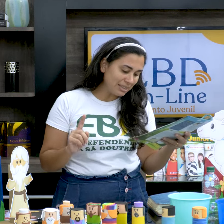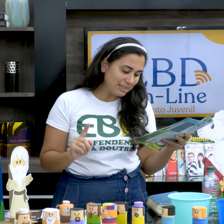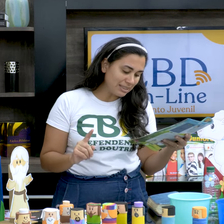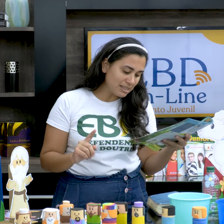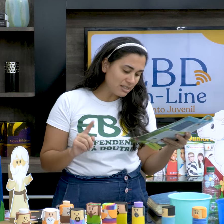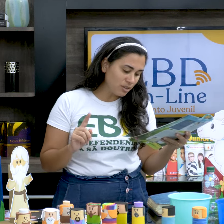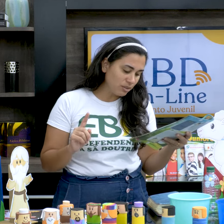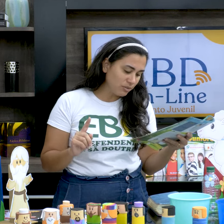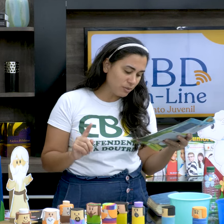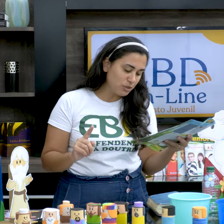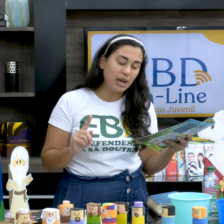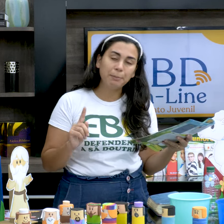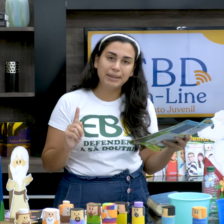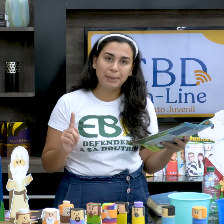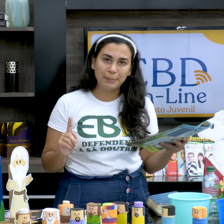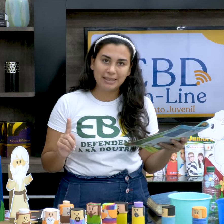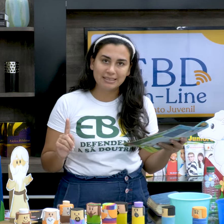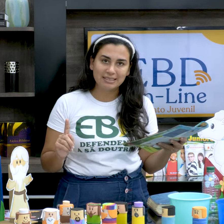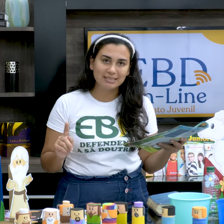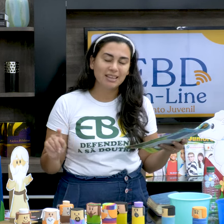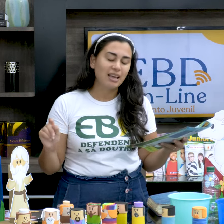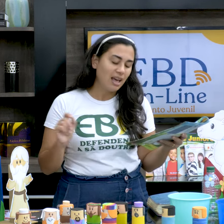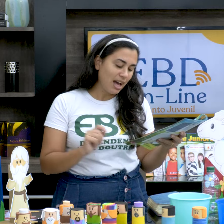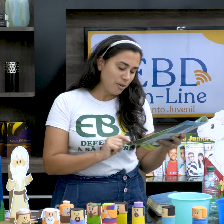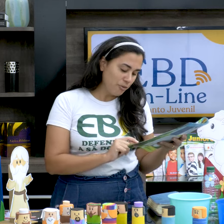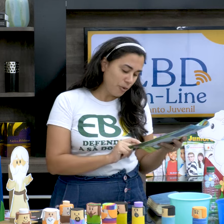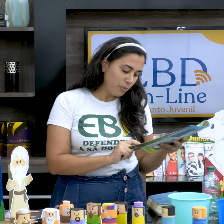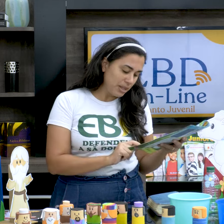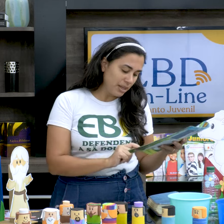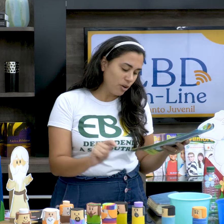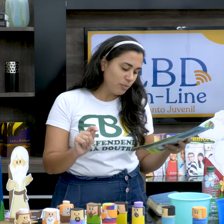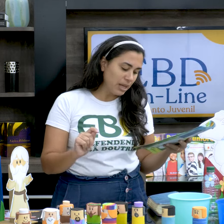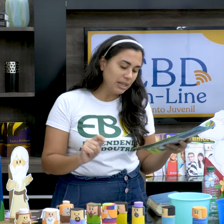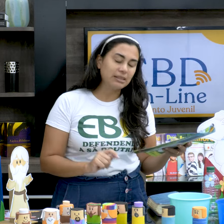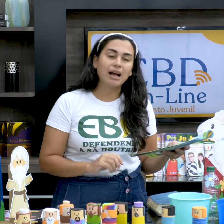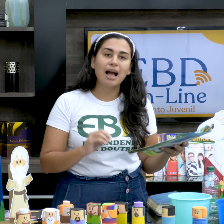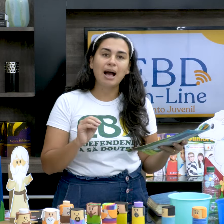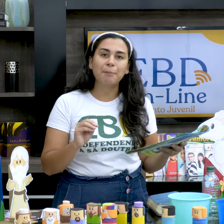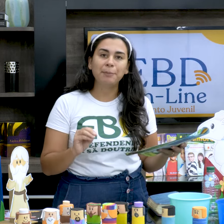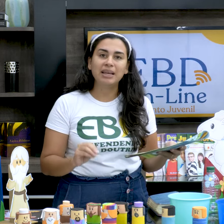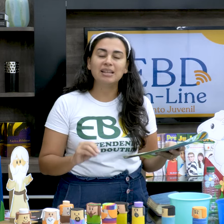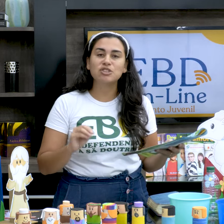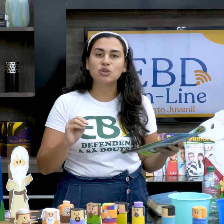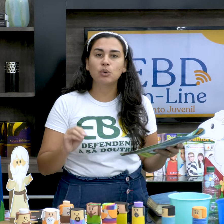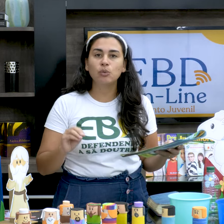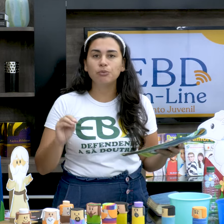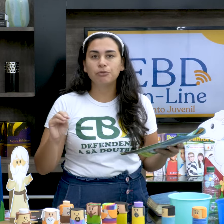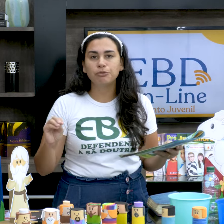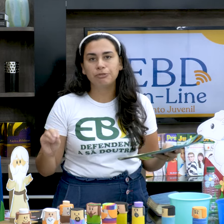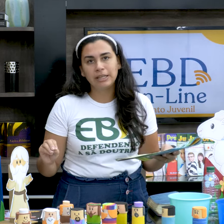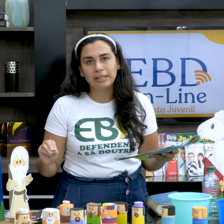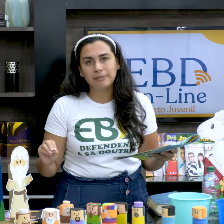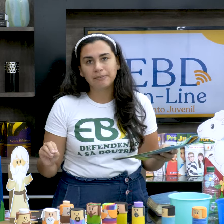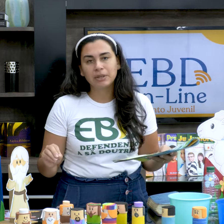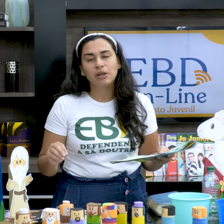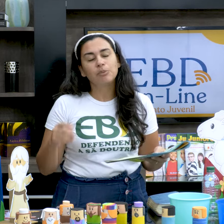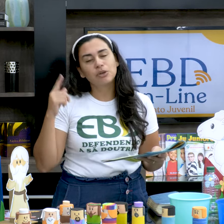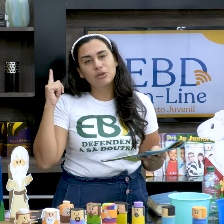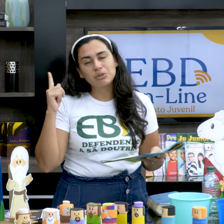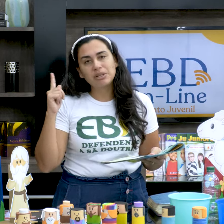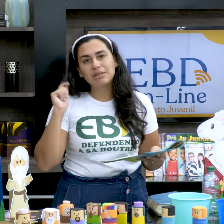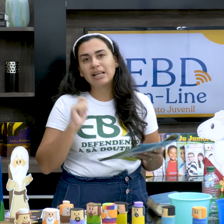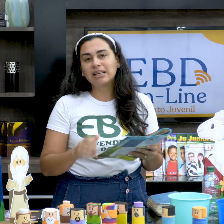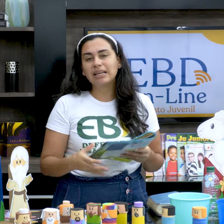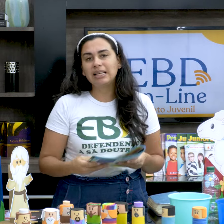resista à tentação de fugir rapidamente. Aí eu fui e completei aqui com minha letra. Apenas confie,